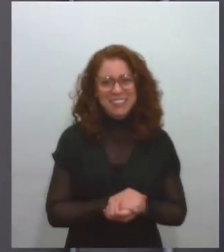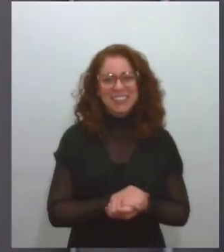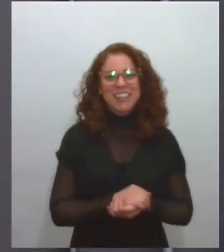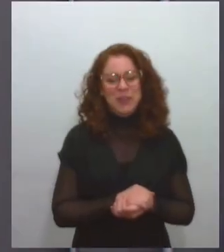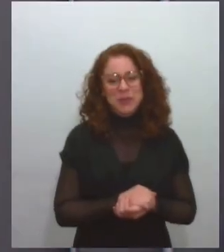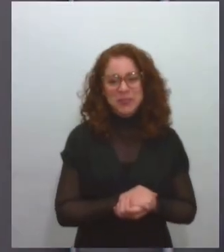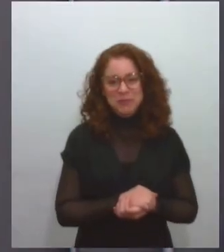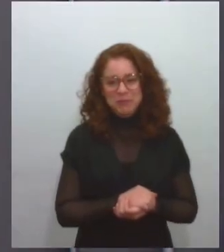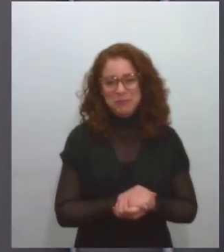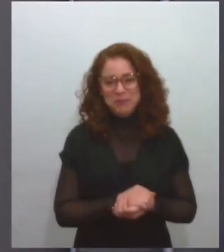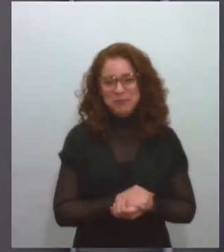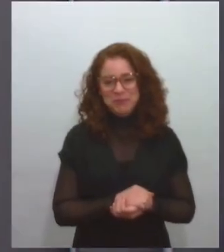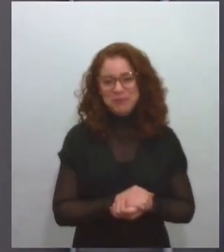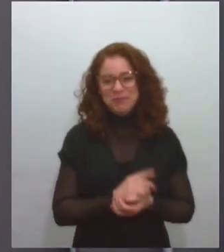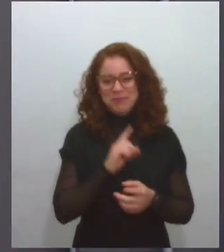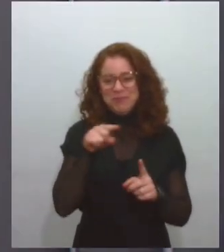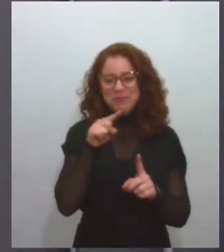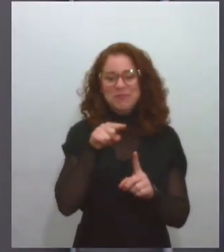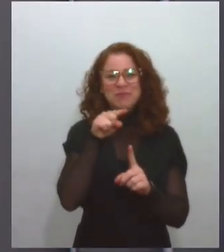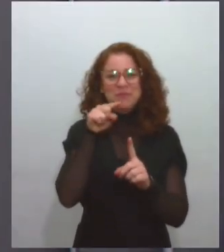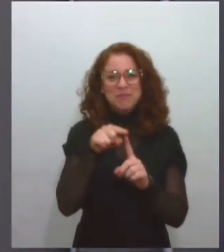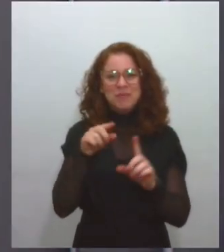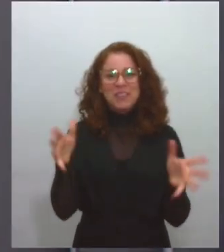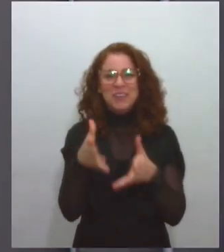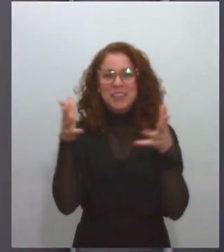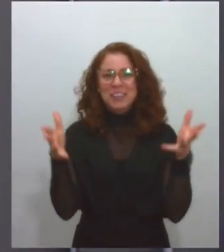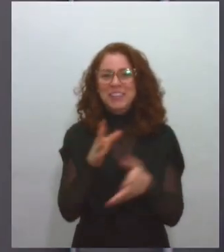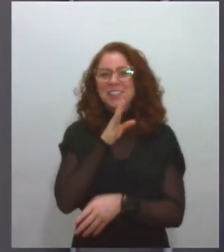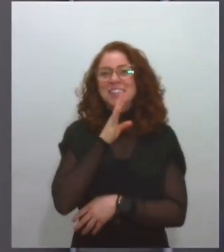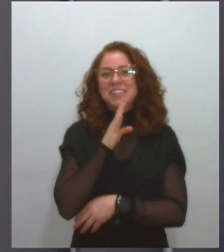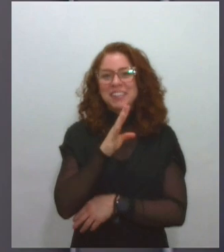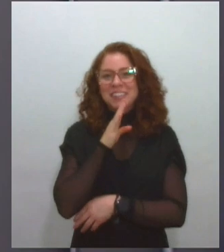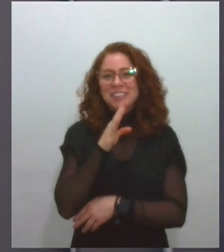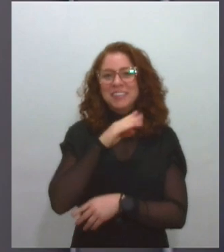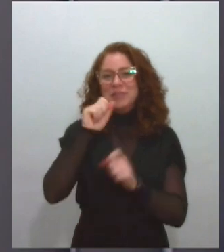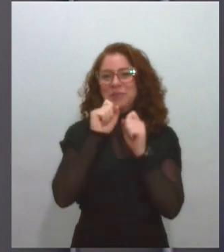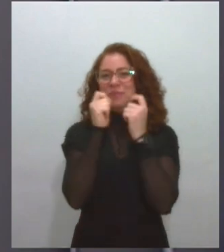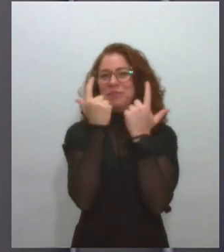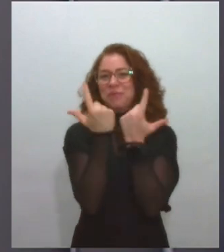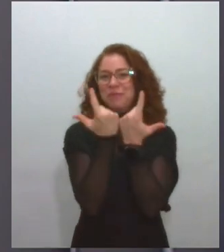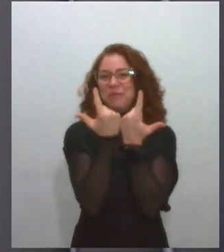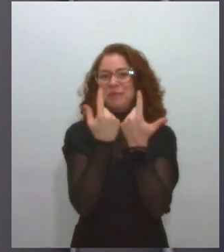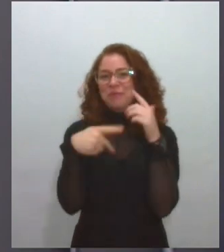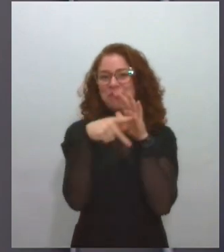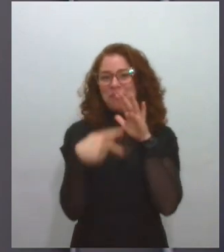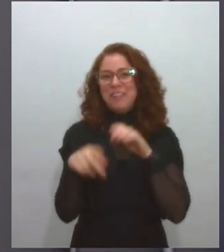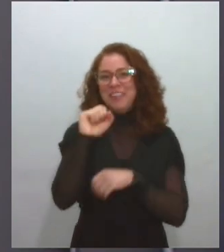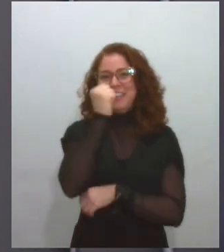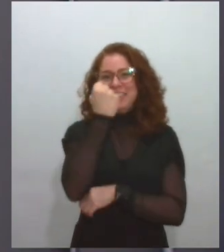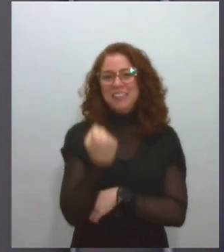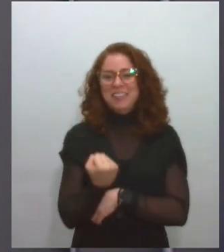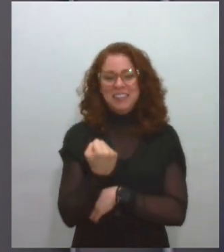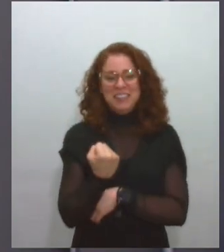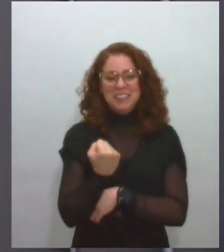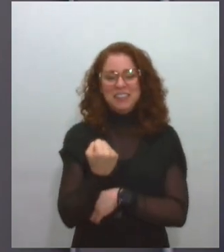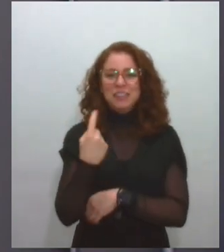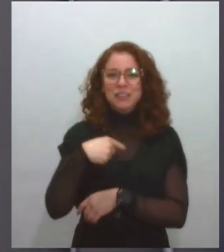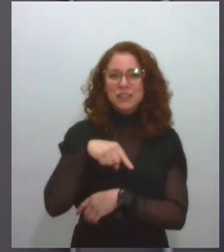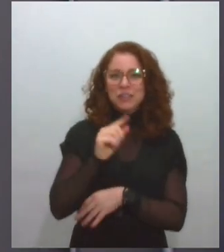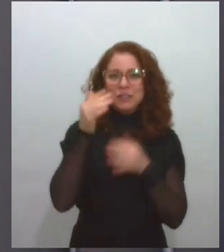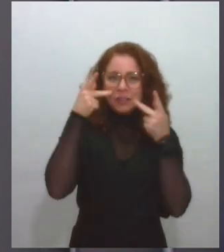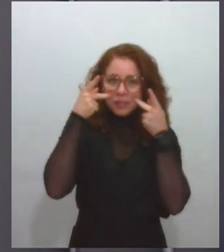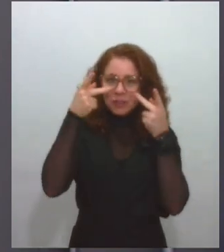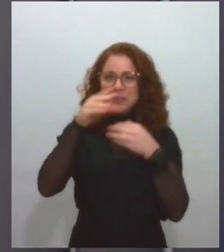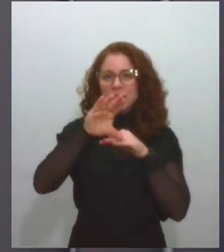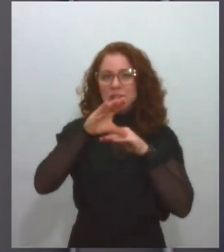Com o objetivo de estimular o conhecimento, a Assembleia Legislativa de Sergipe foi até a Universidade Tiradentes para divulgar